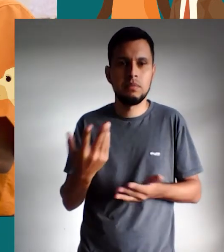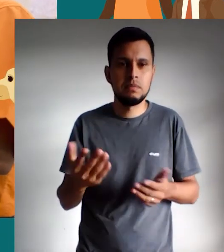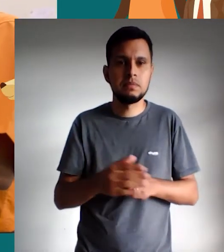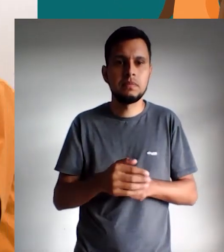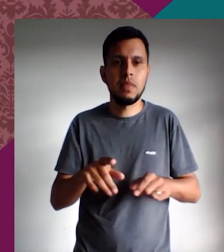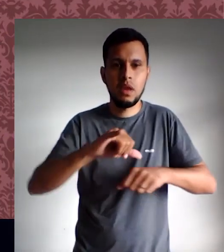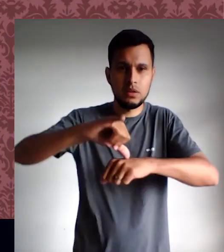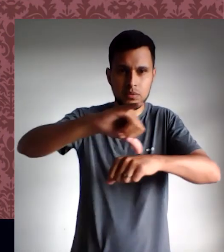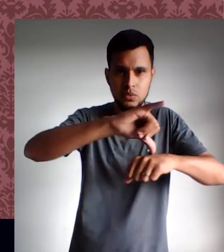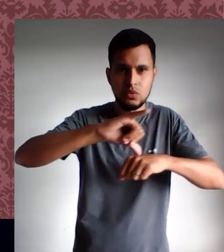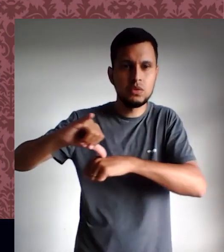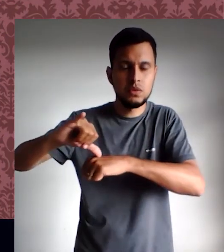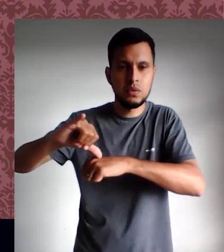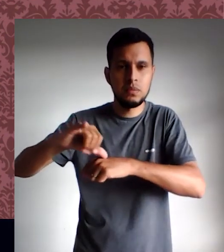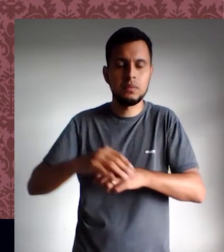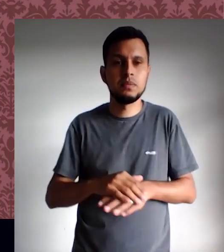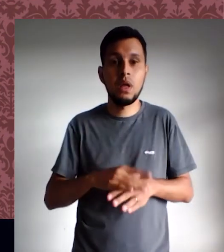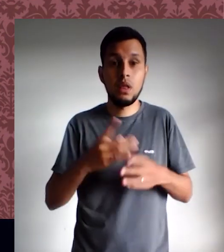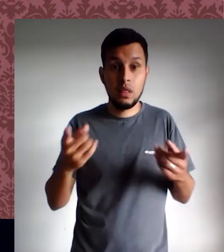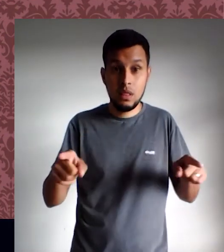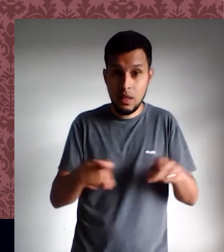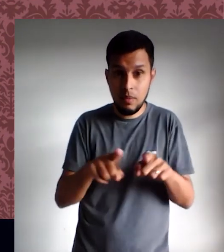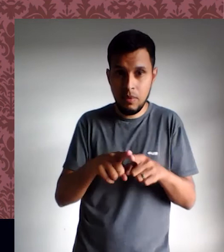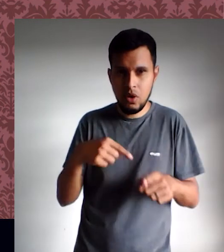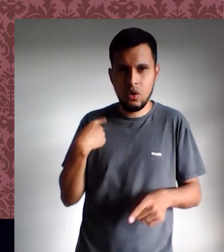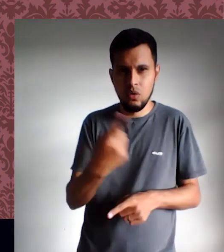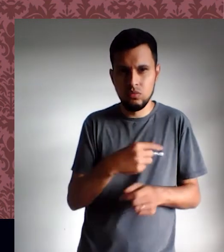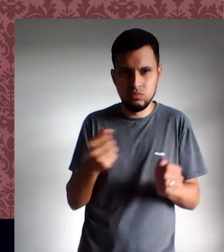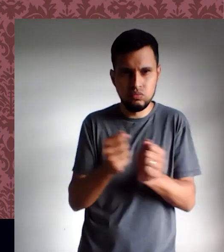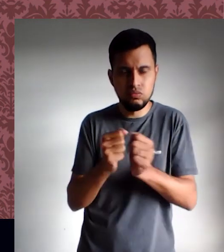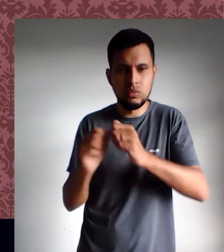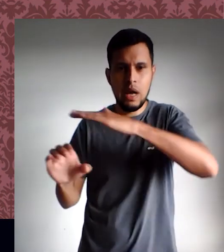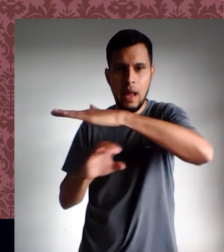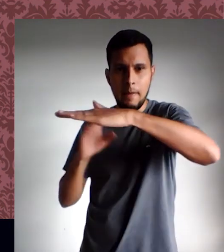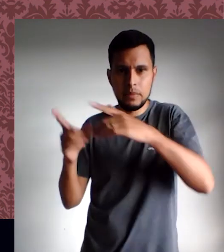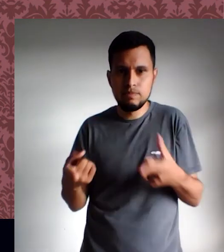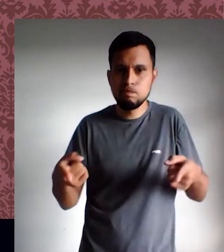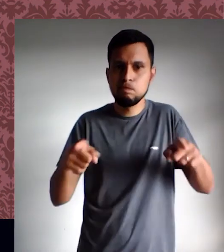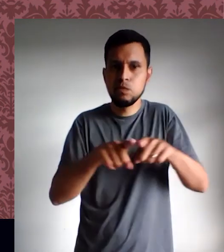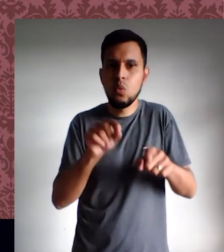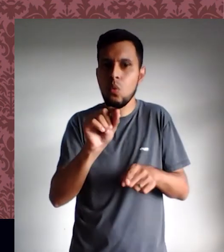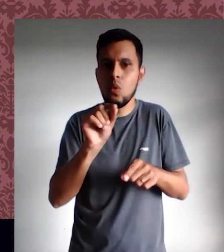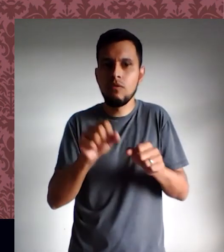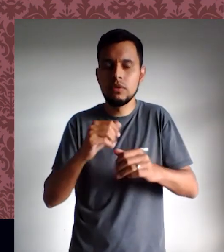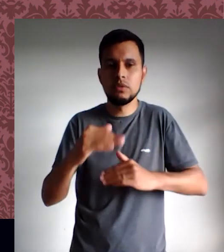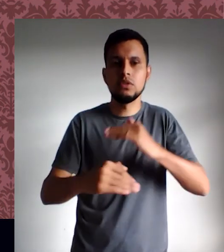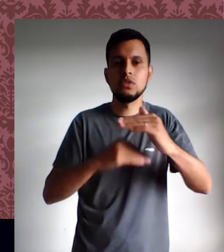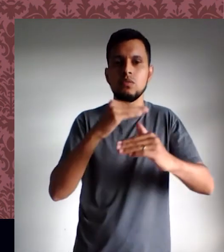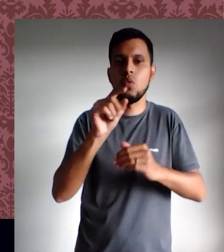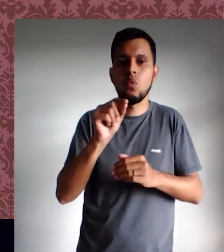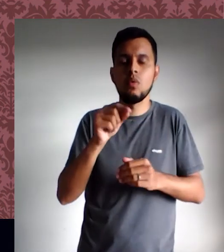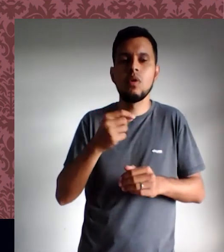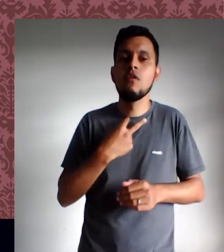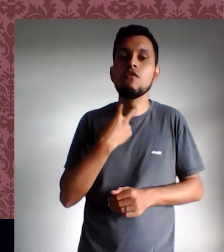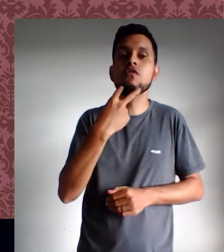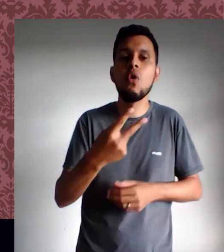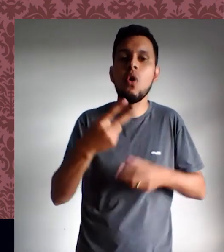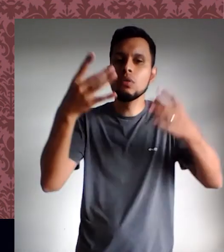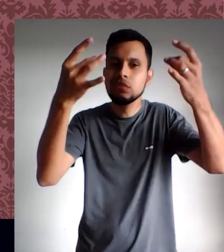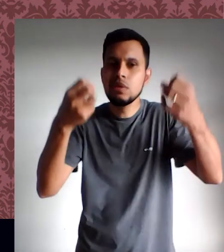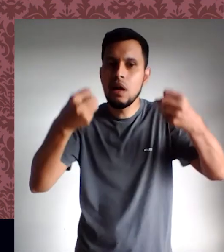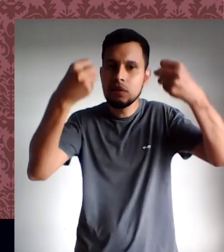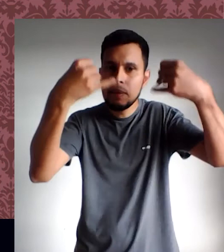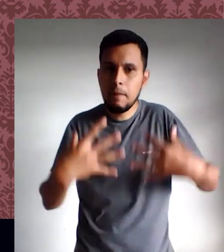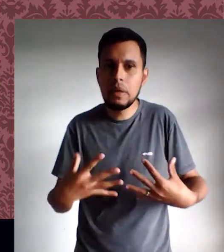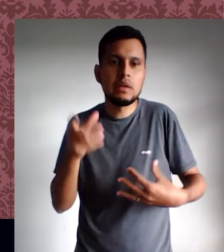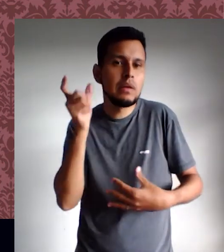Além disso, desenvolvemos junto com parceiros, né, audiodescrições. Então, esse Olhar de Perto ele vai então pensar os